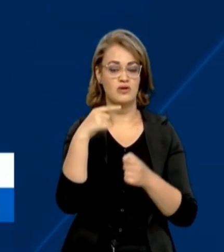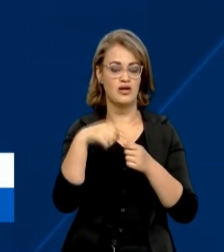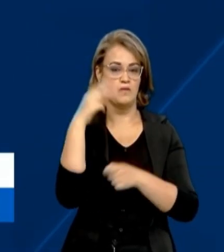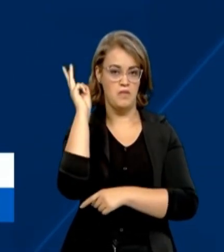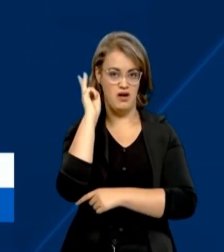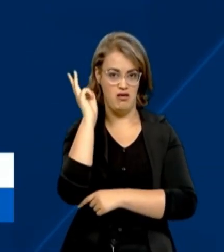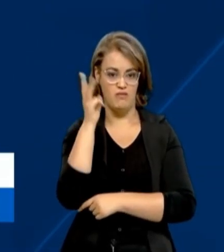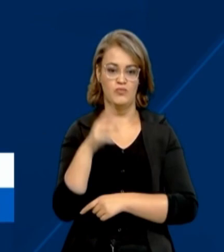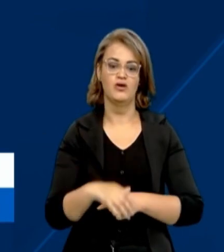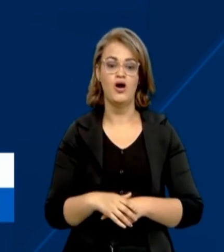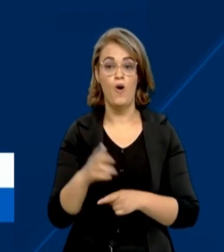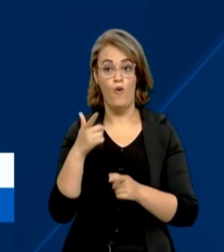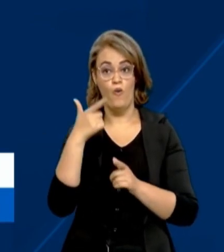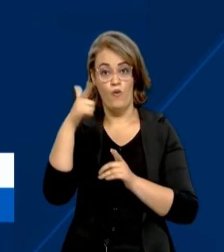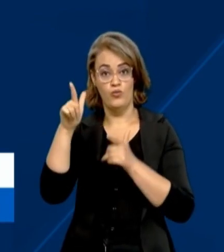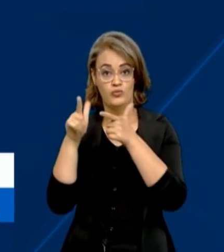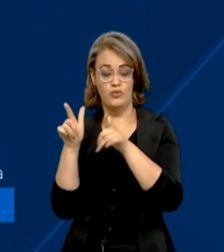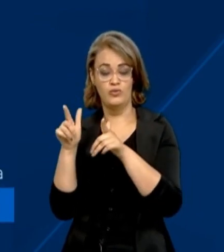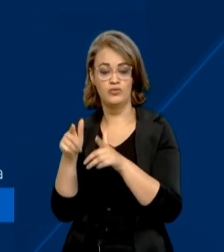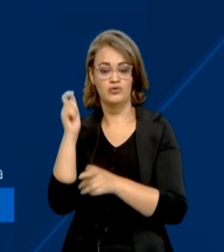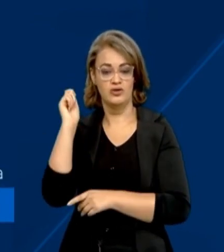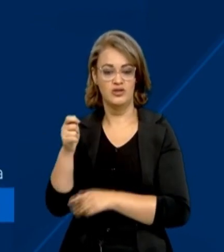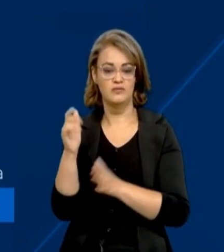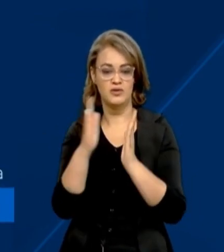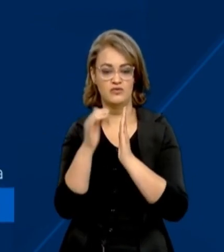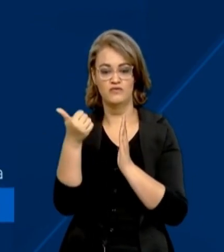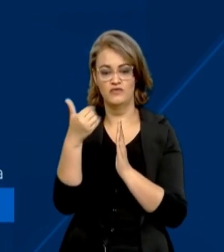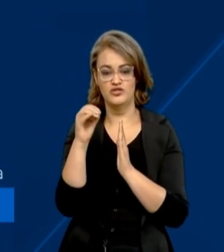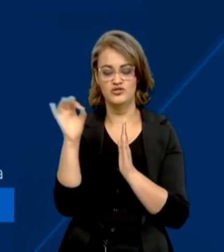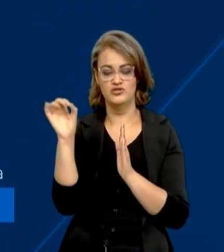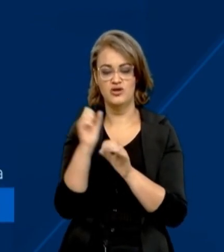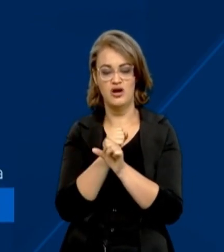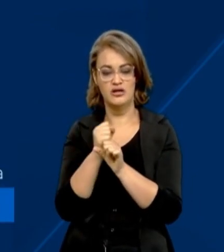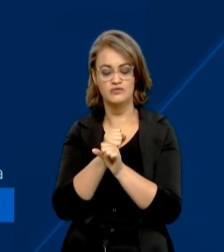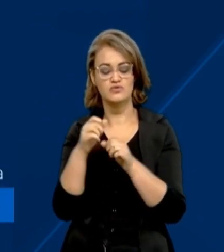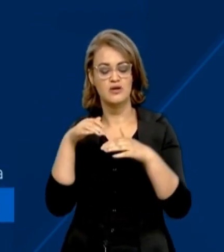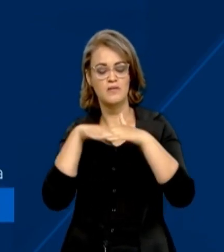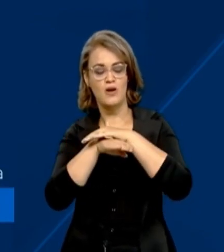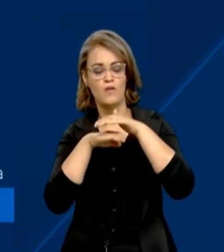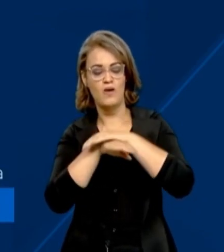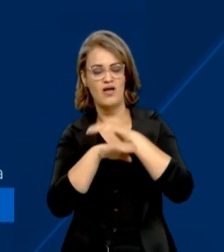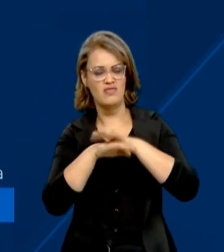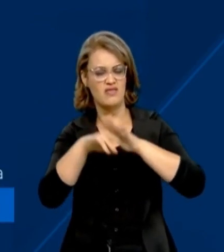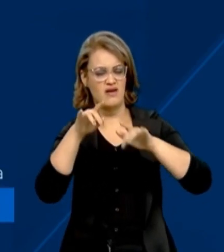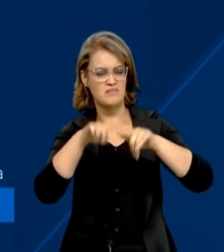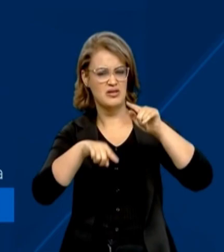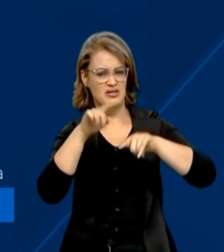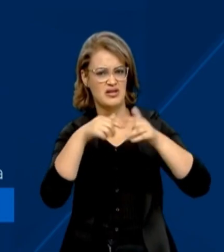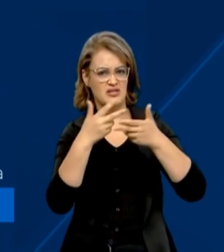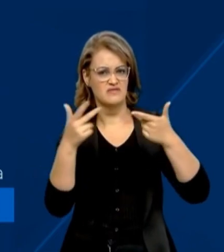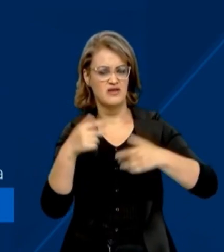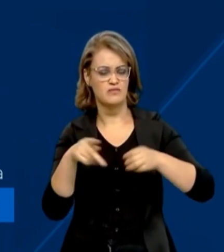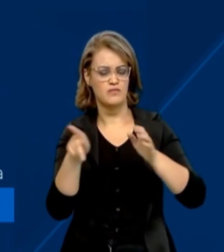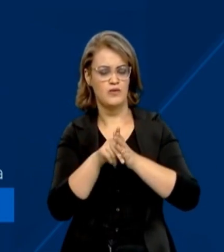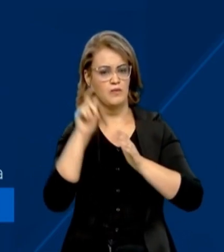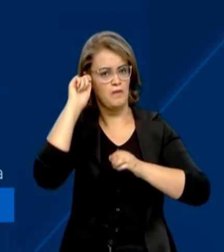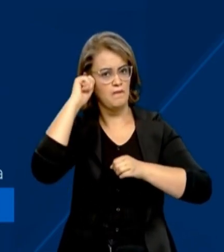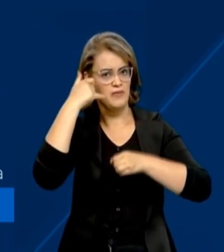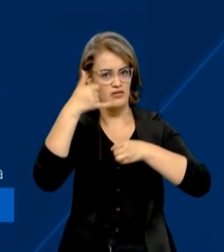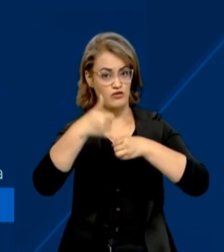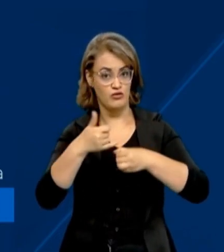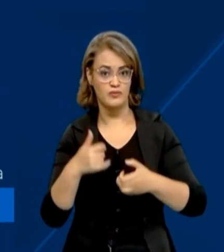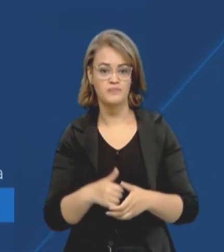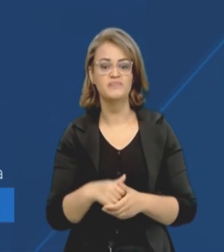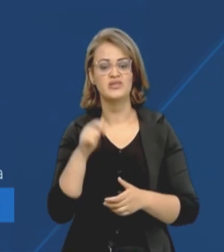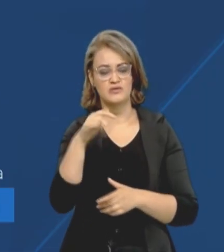Maranhão. Os terminais concedidos por 20 anos são destinados ao armazenamento de granéis líquidos e derivados de petróleo, um